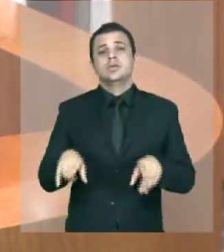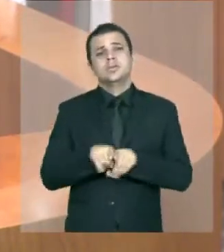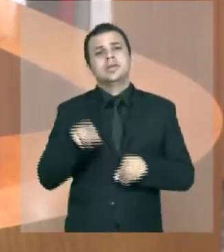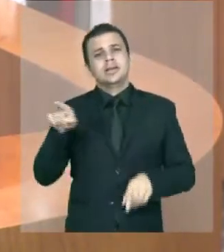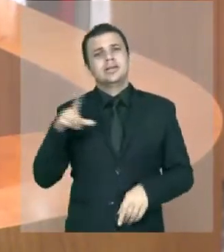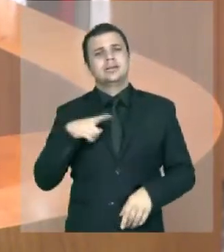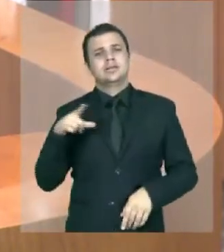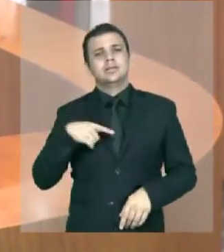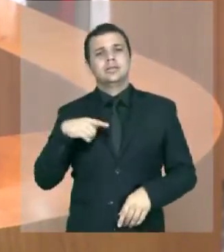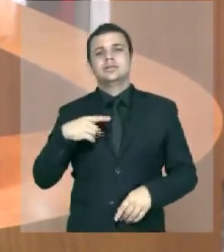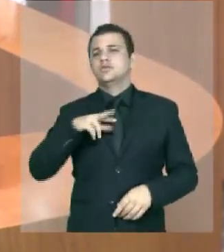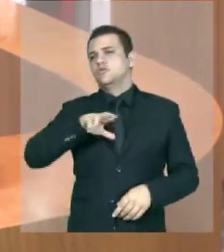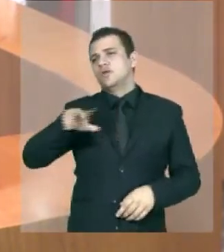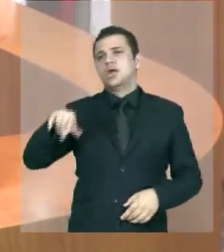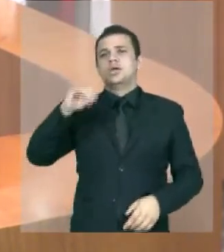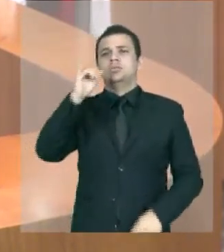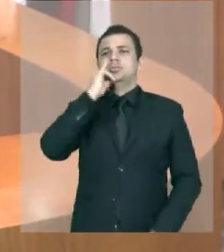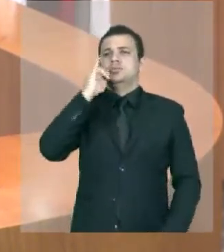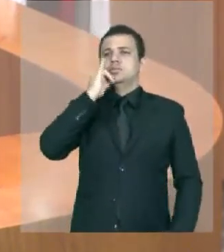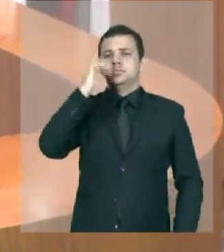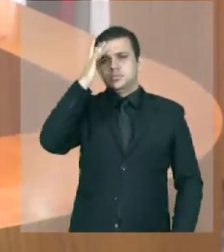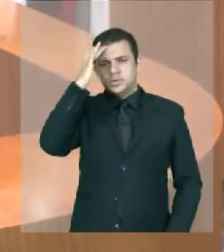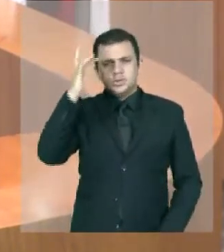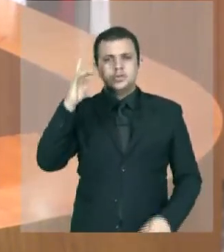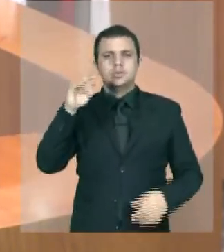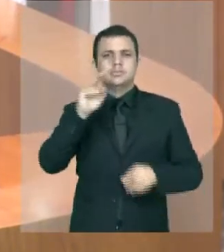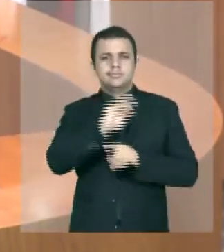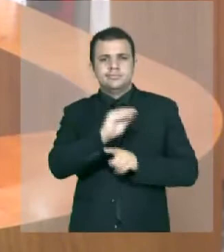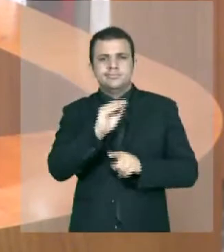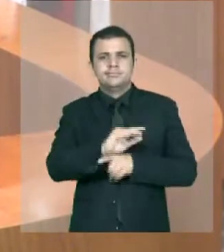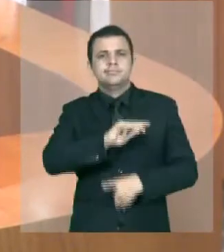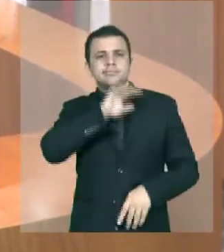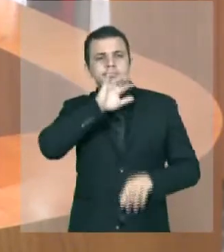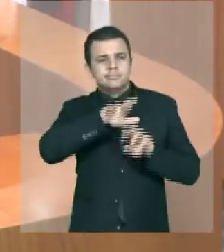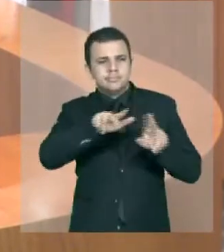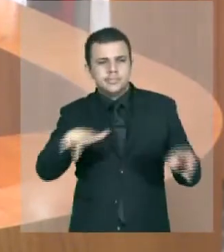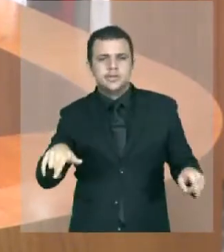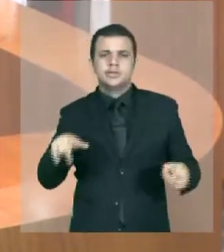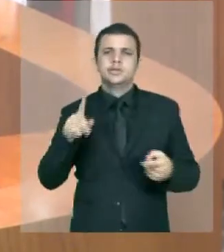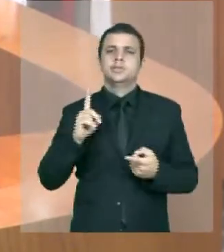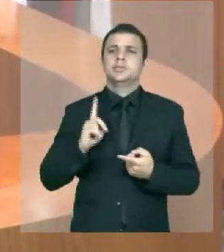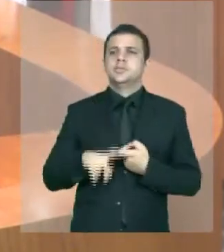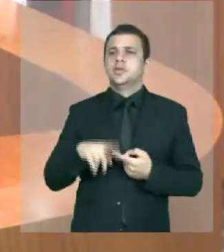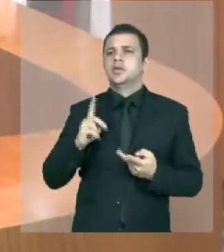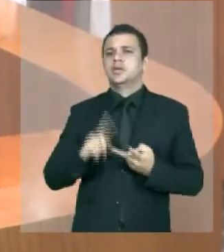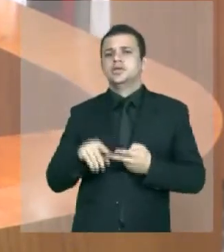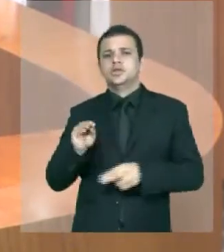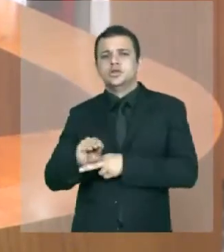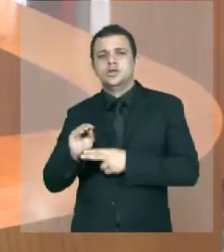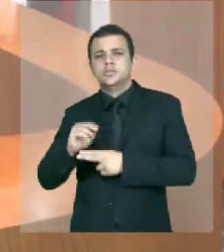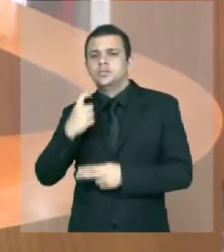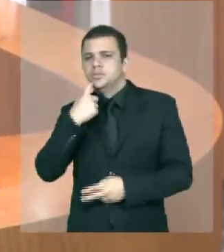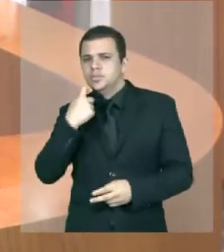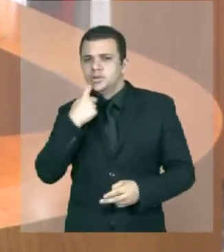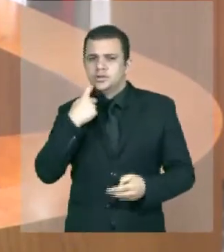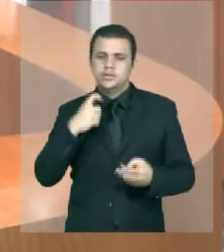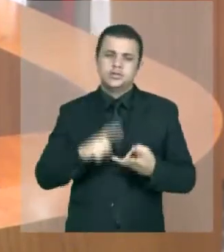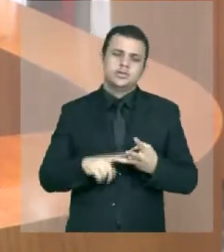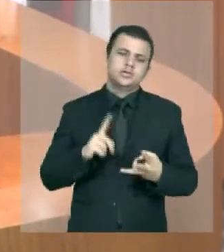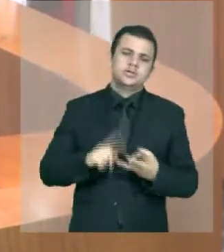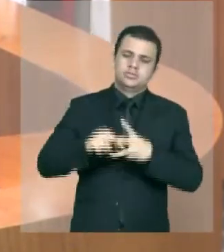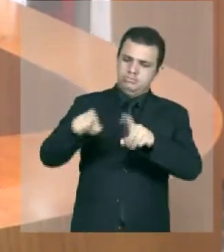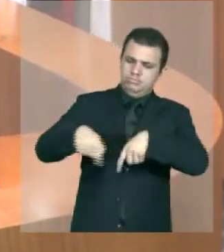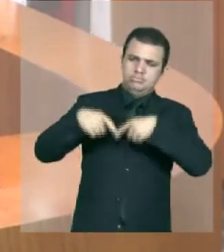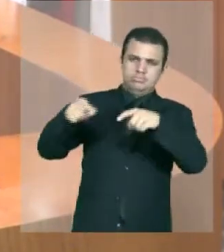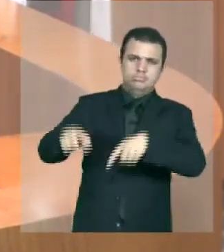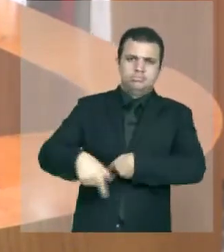pecuaristas, aquicultores, agricultores, a sociedade civil estava organizada naquele momento, e ali também